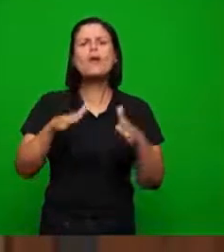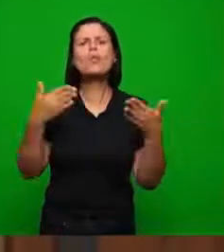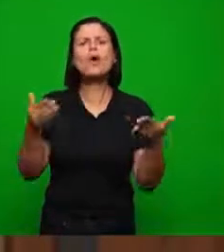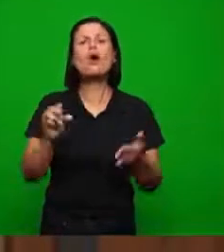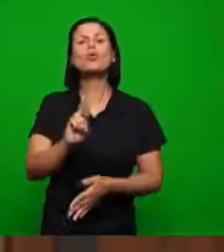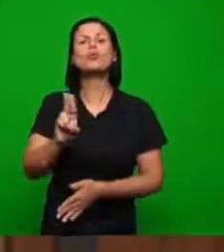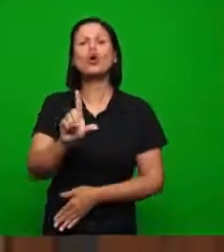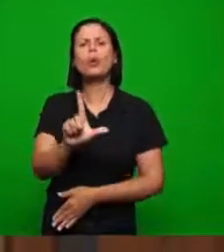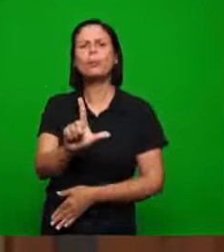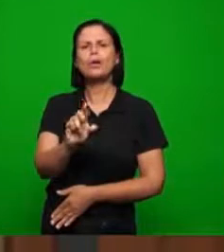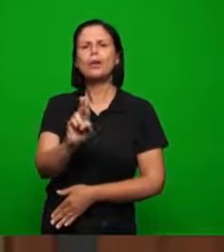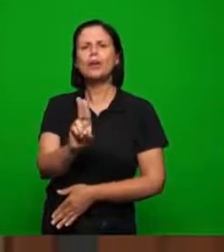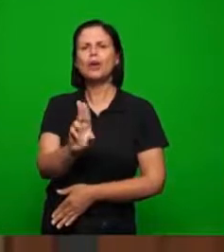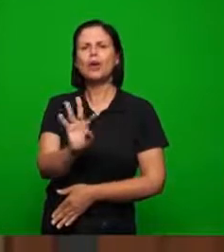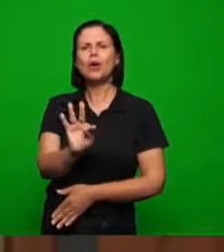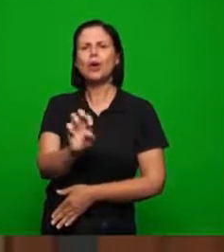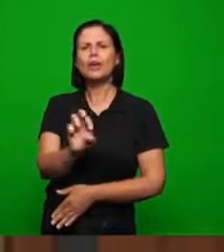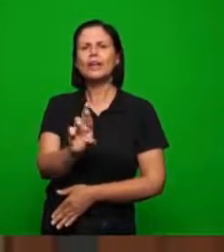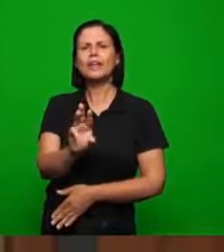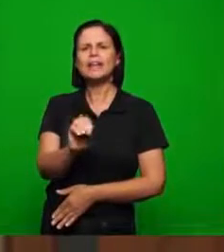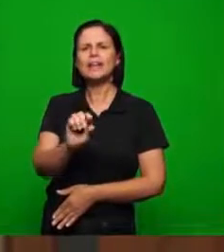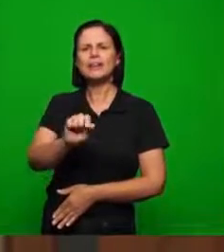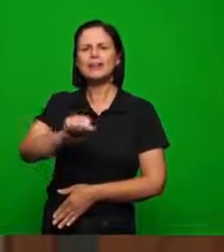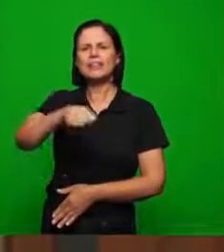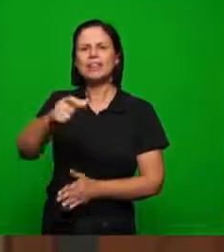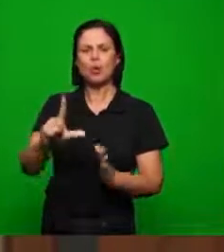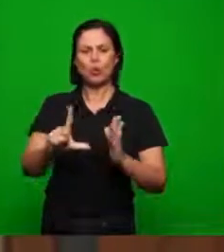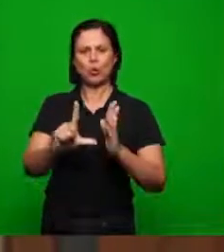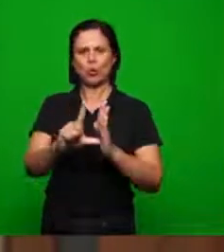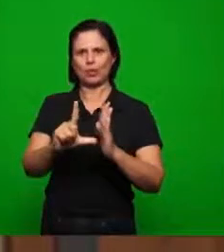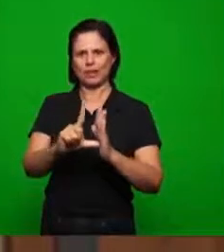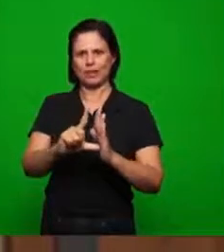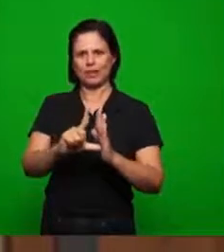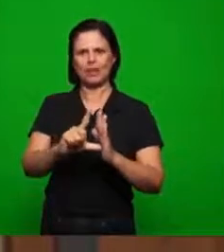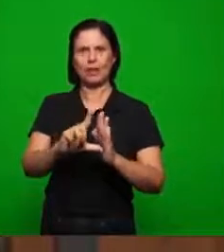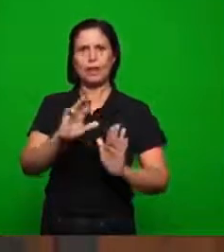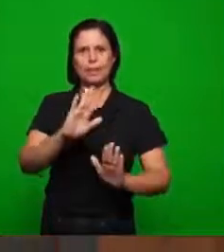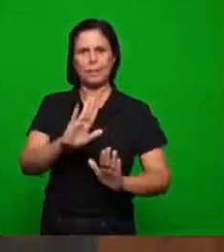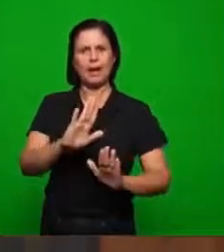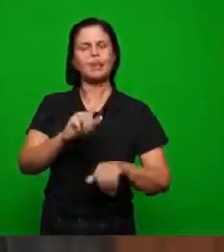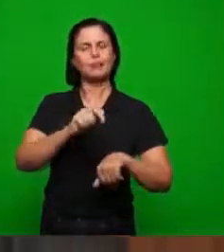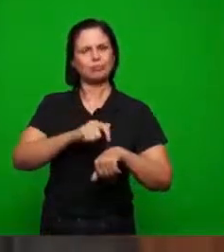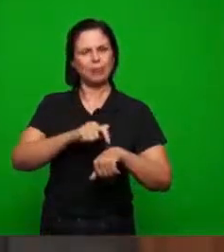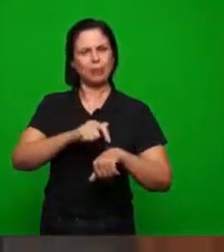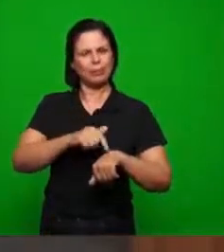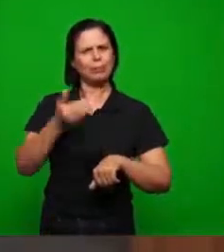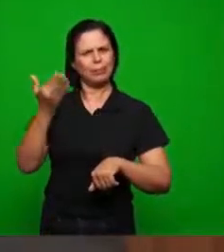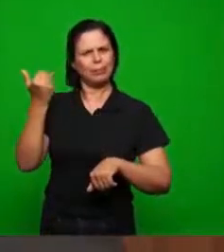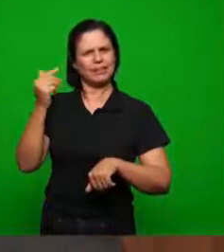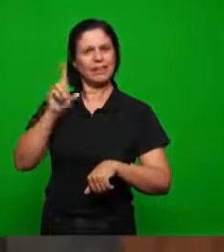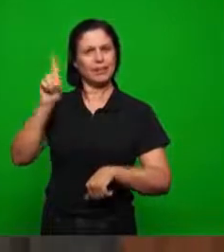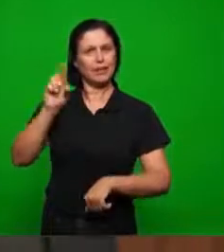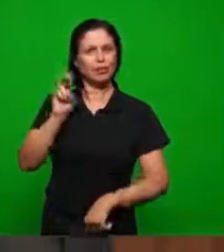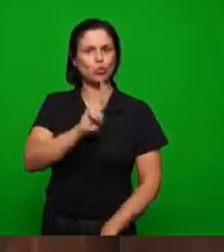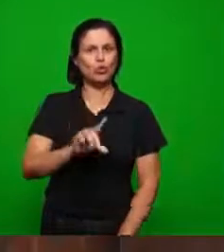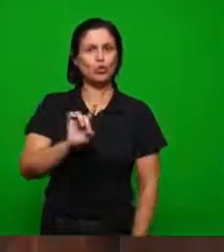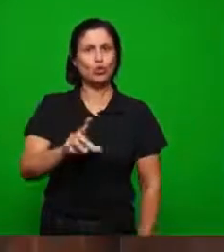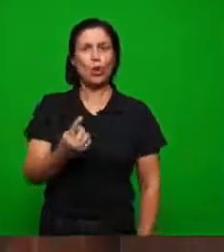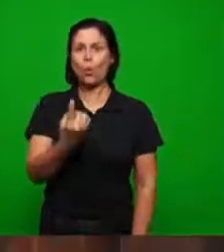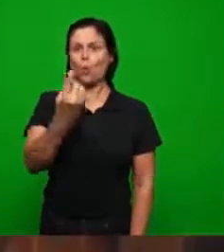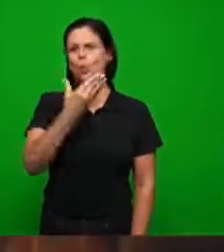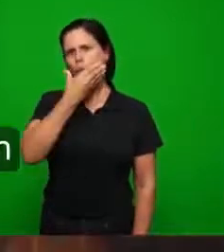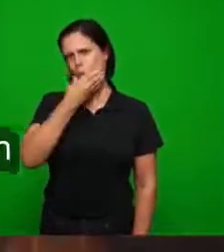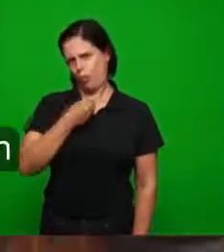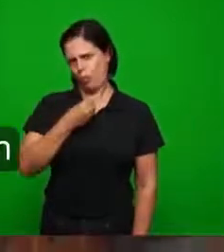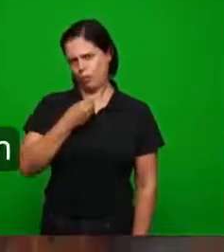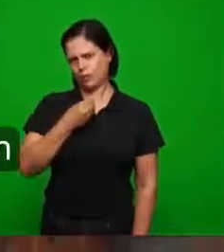era Martim Lutero, um reformador, mas que nesse período Deus precisou apenas de um homem. Um